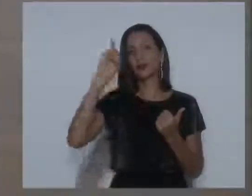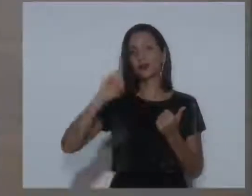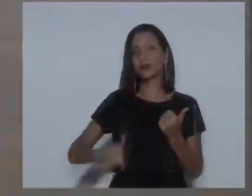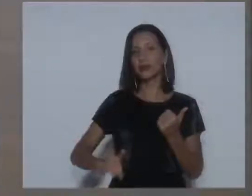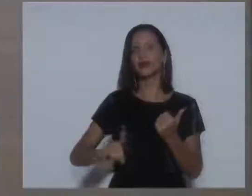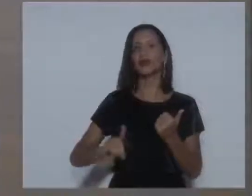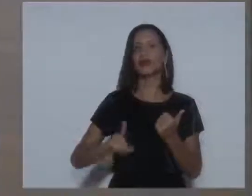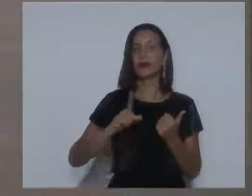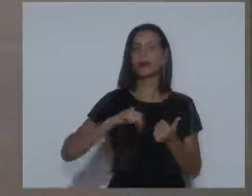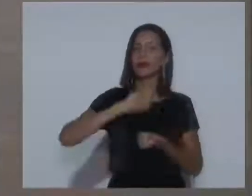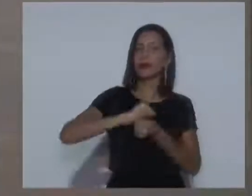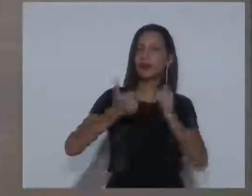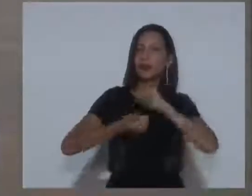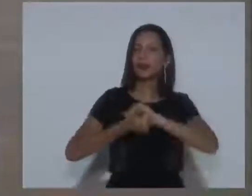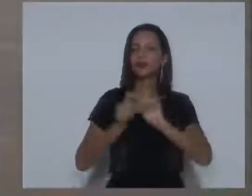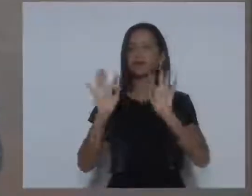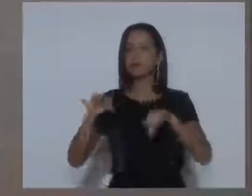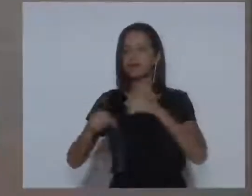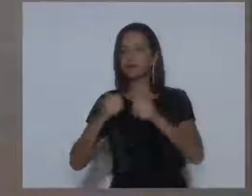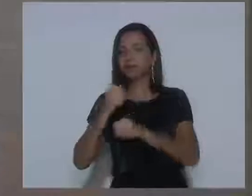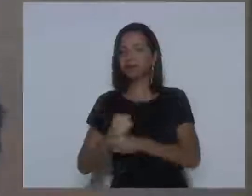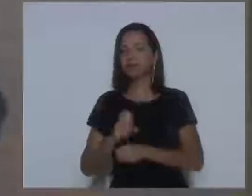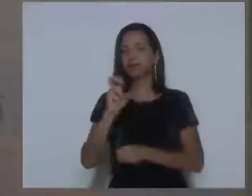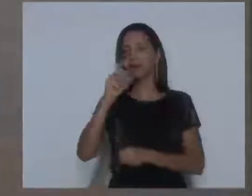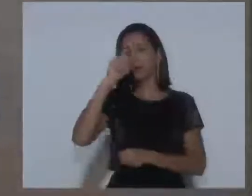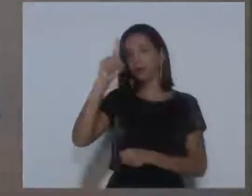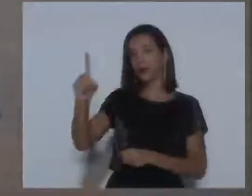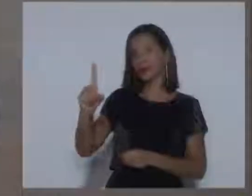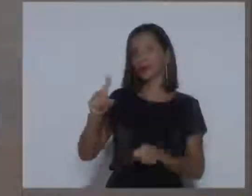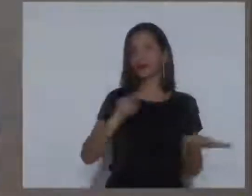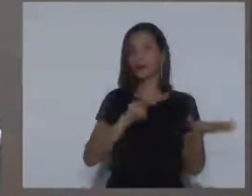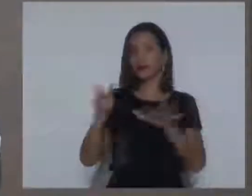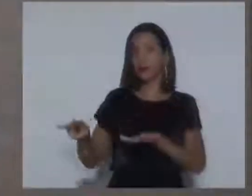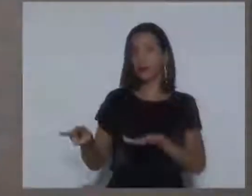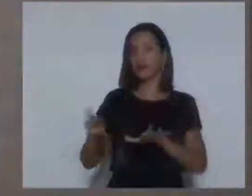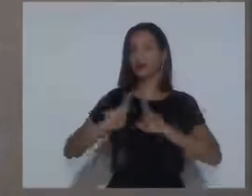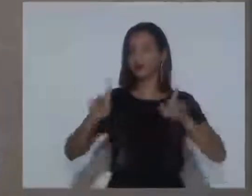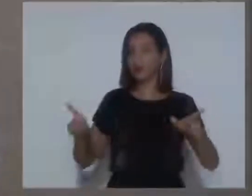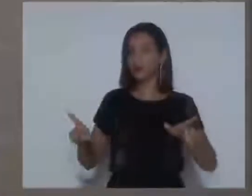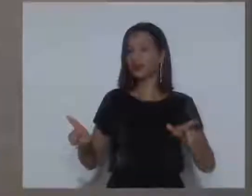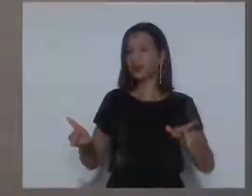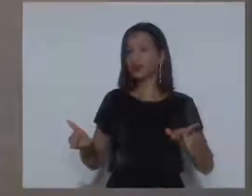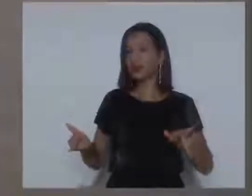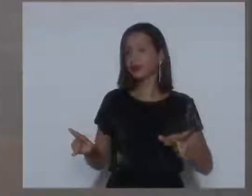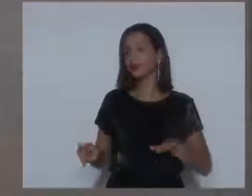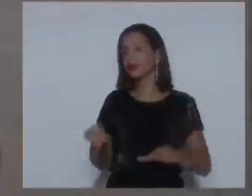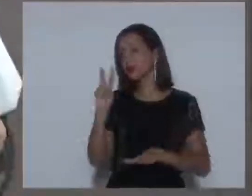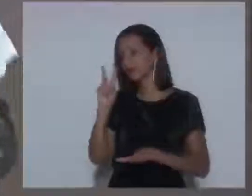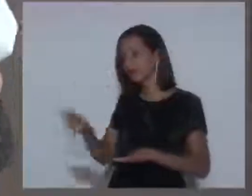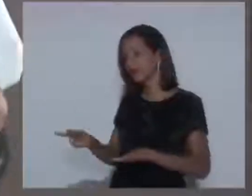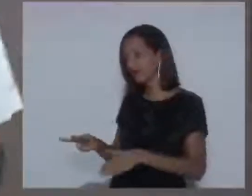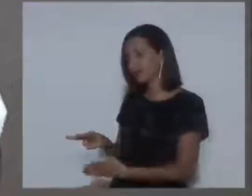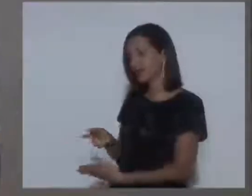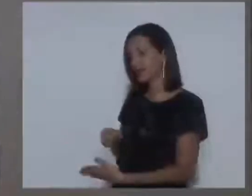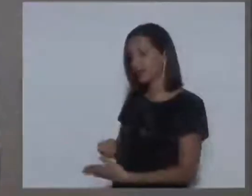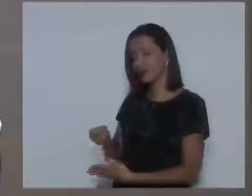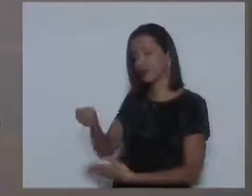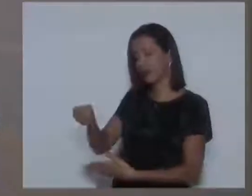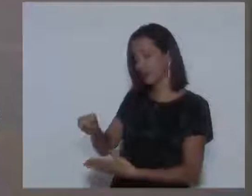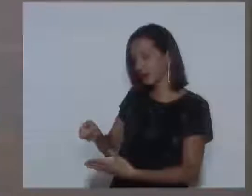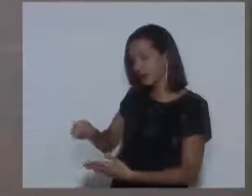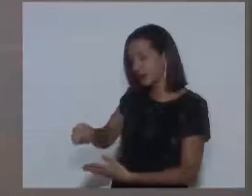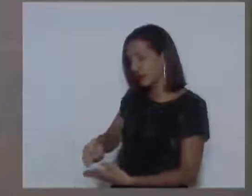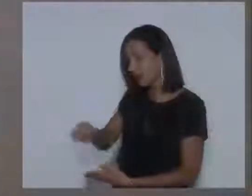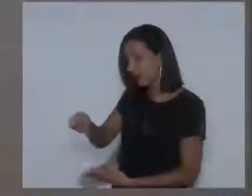ano, né, tem 5 dias, uma semana de diferença das leituras, e isso faz com que uma parcela importante